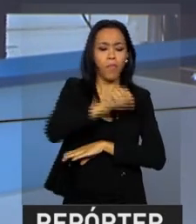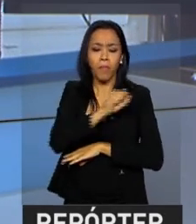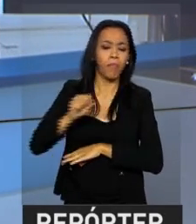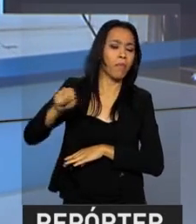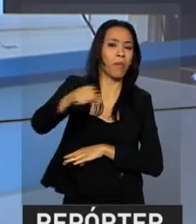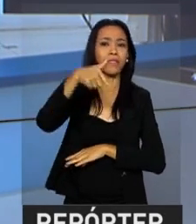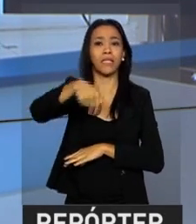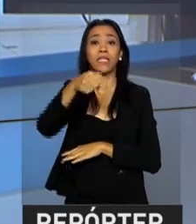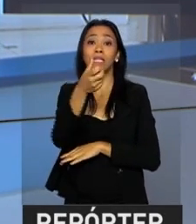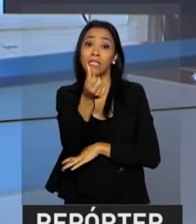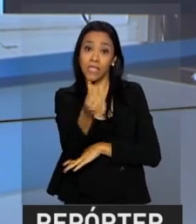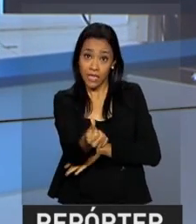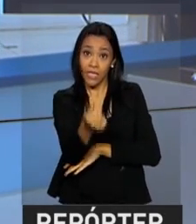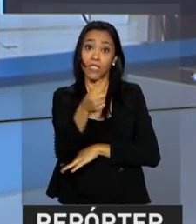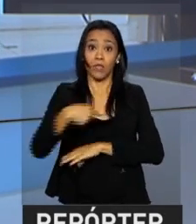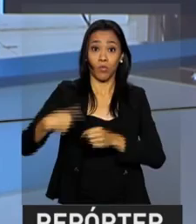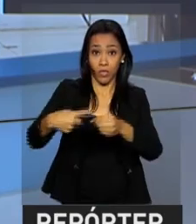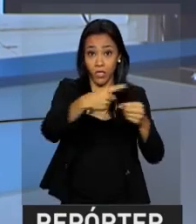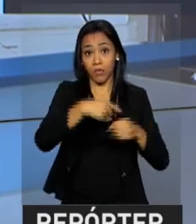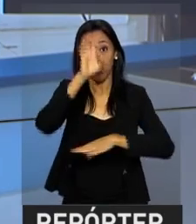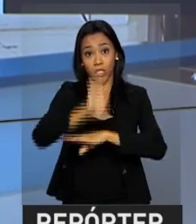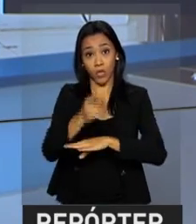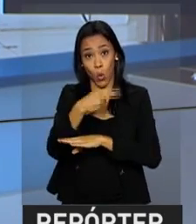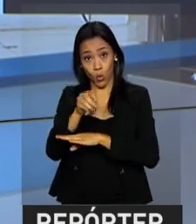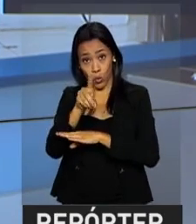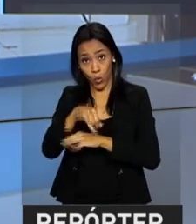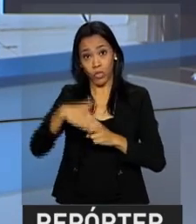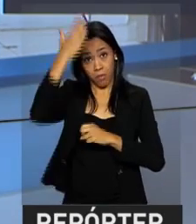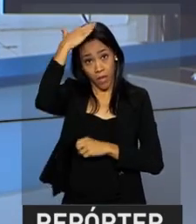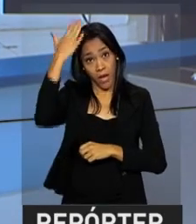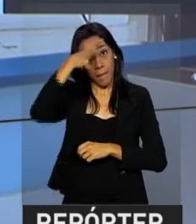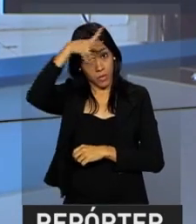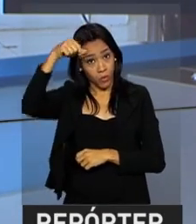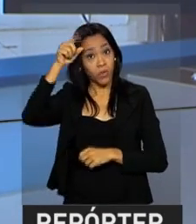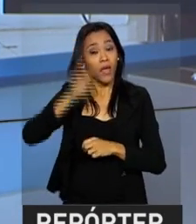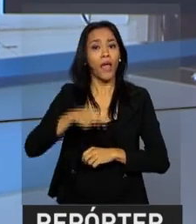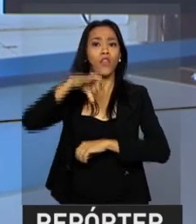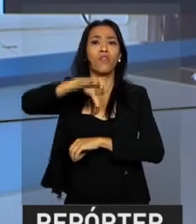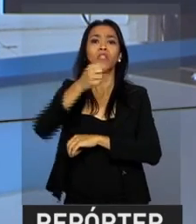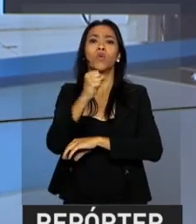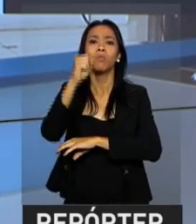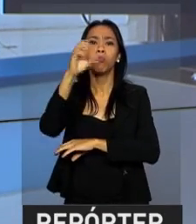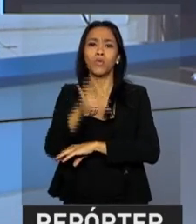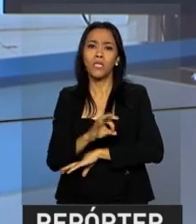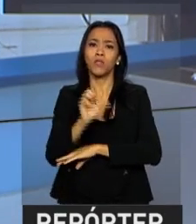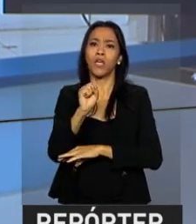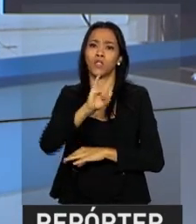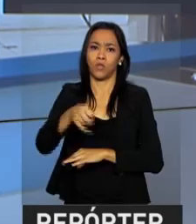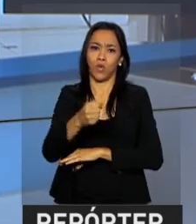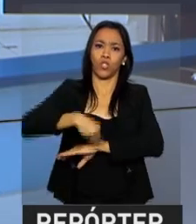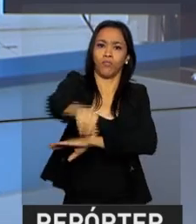76 municípios nos estados de Rondônia, Pará e Mato Grosso, onde são cultivados 98% da soja da região.